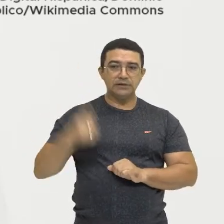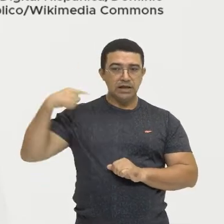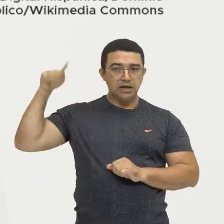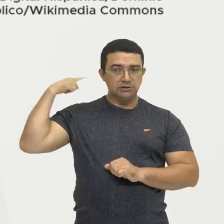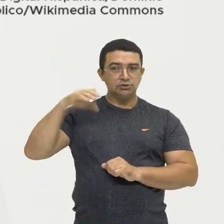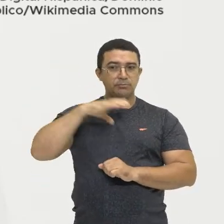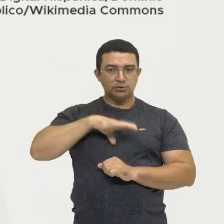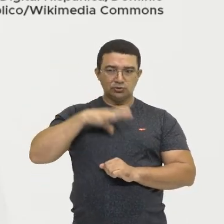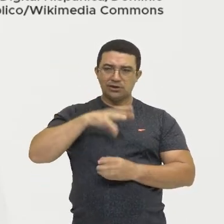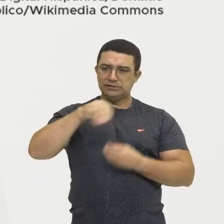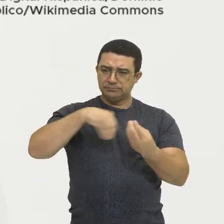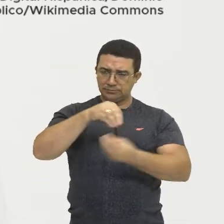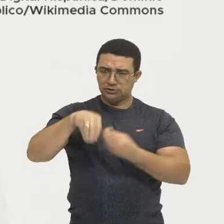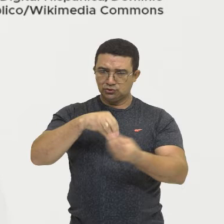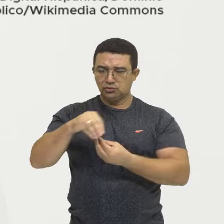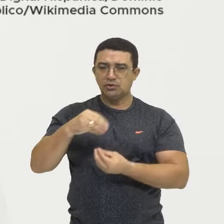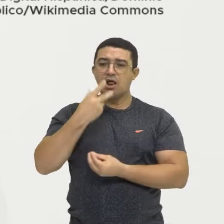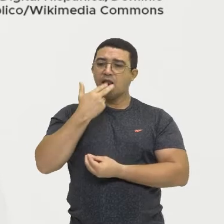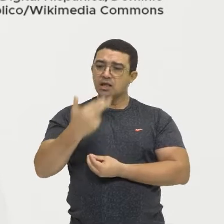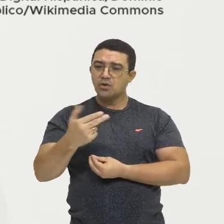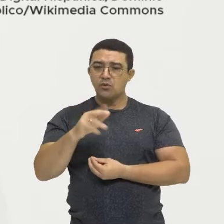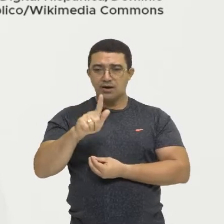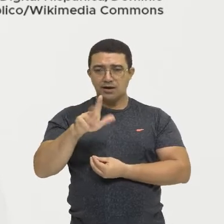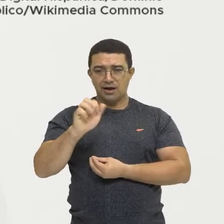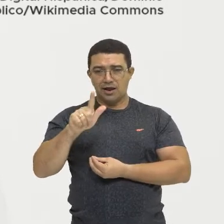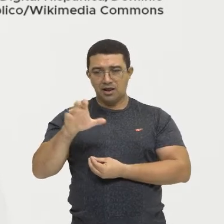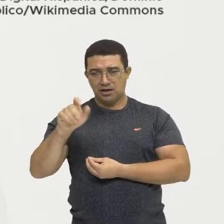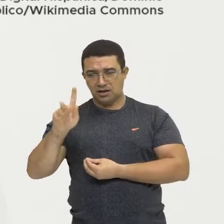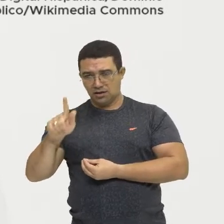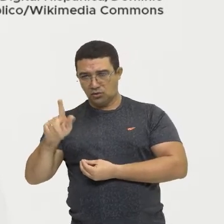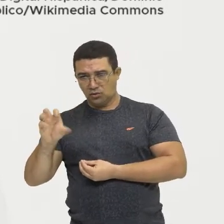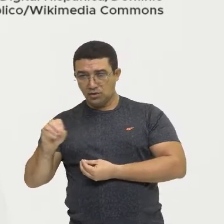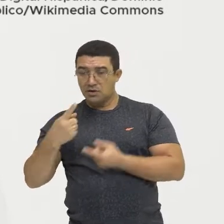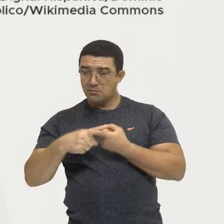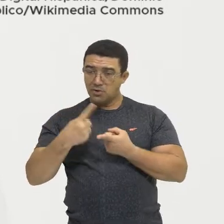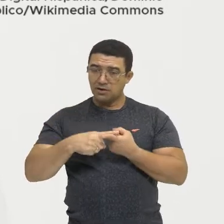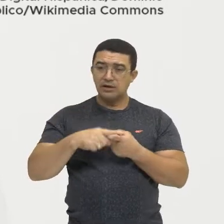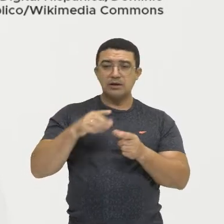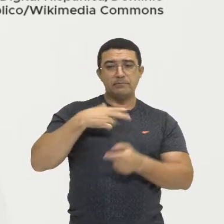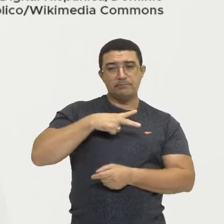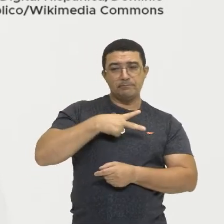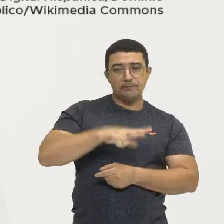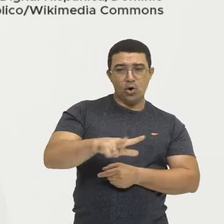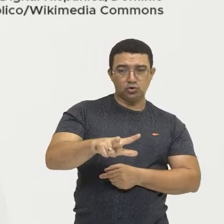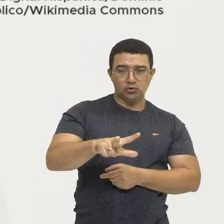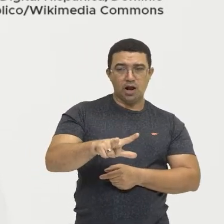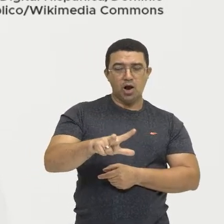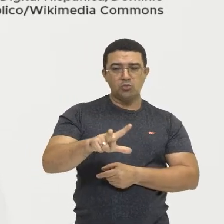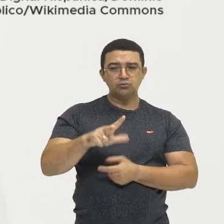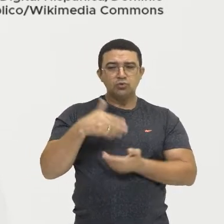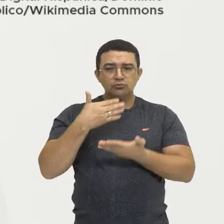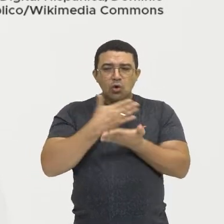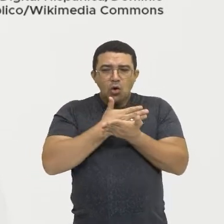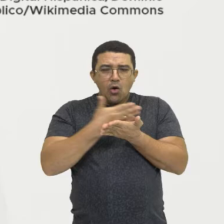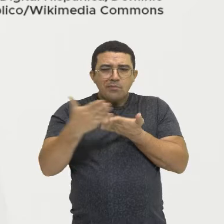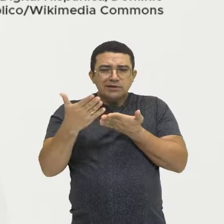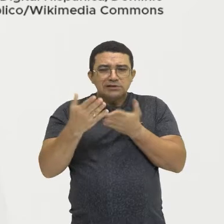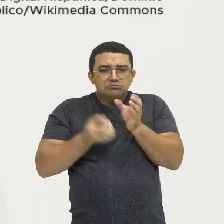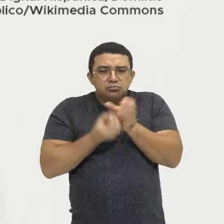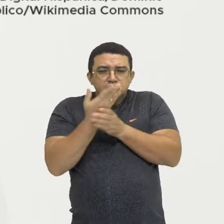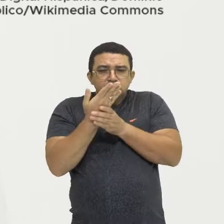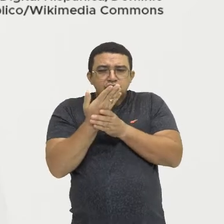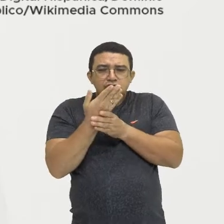era misturado justamente com o galego, porque Portugal estava se constituindo como Estado nessa